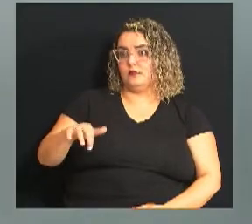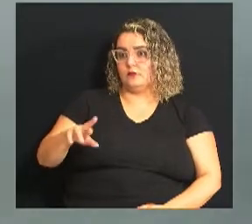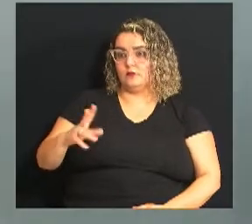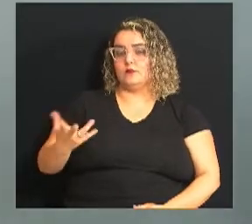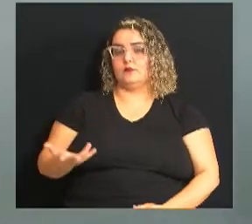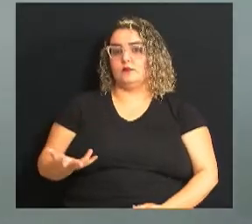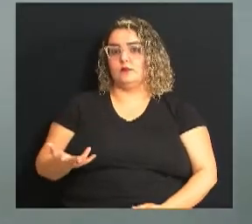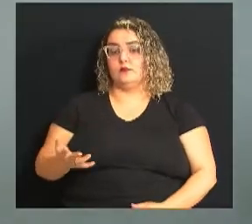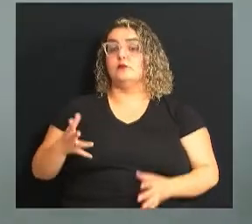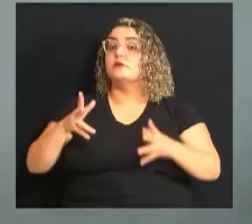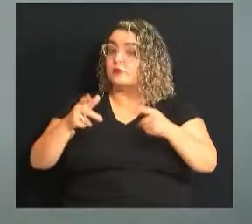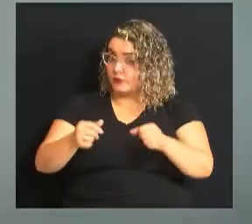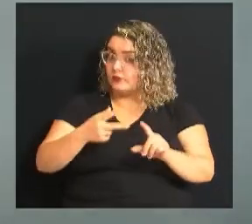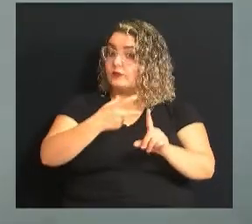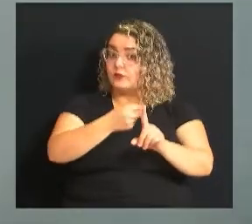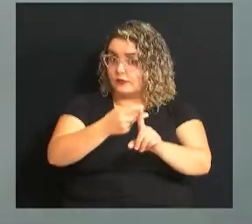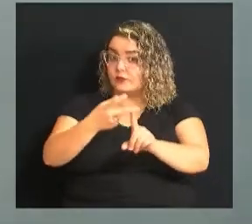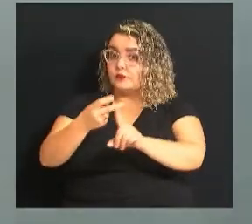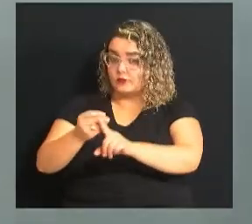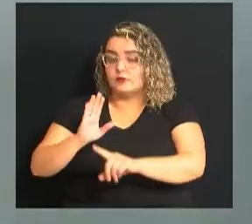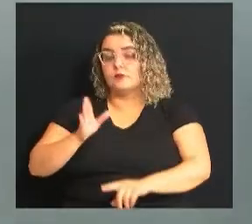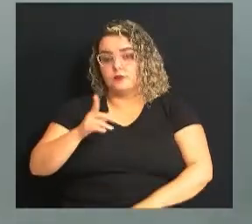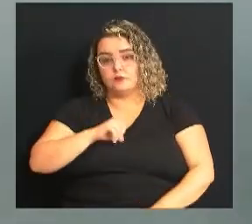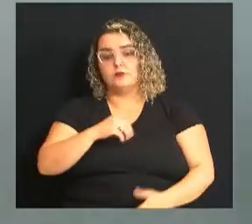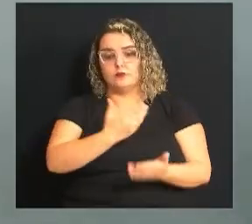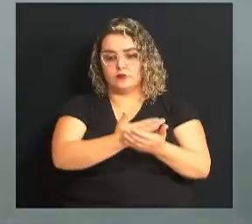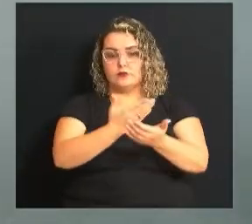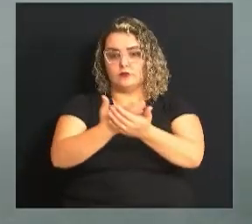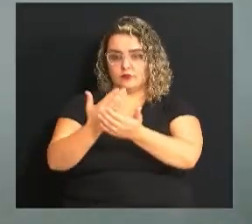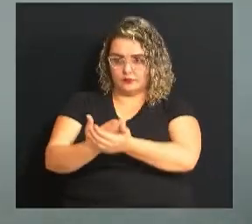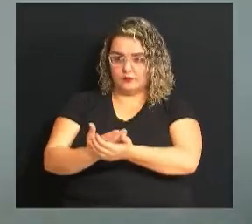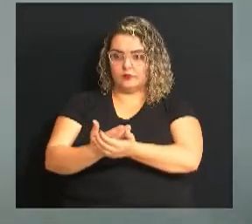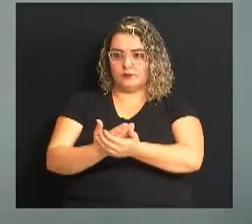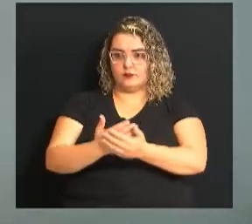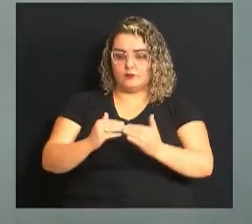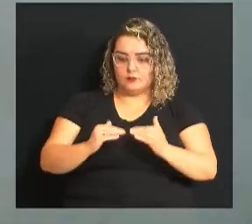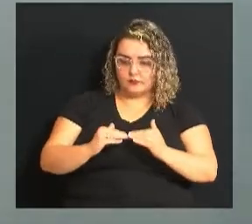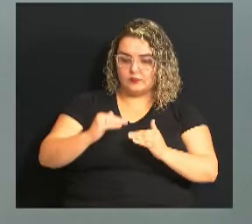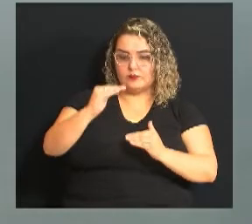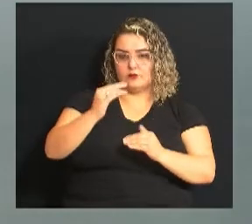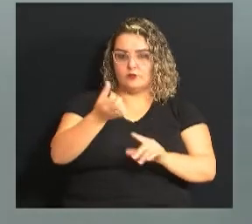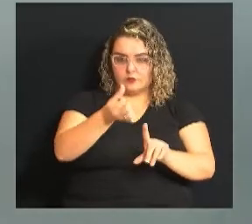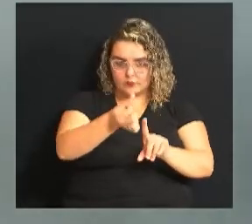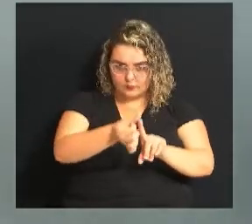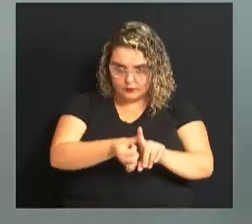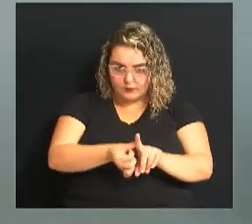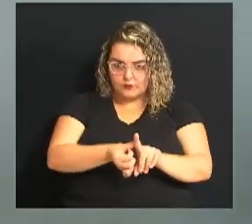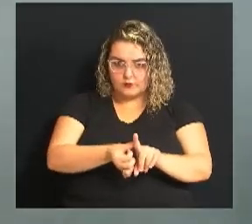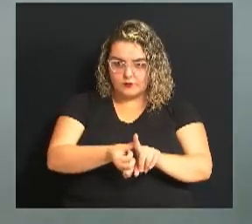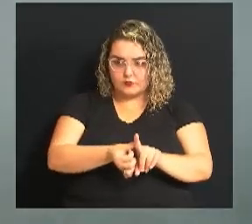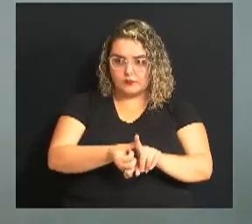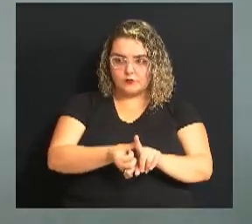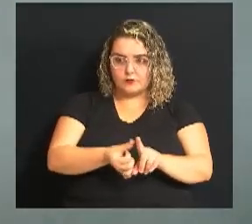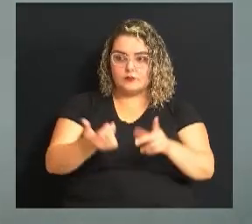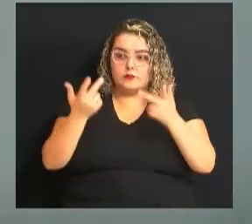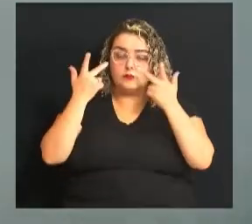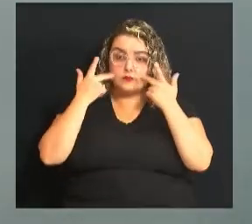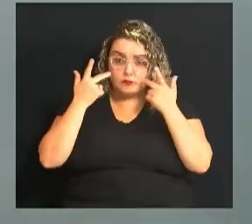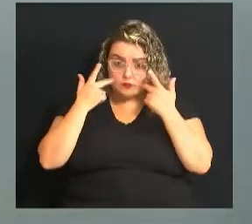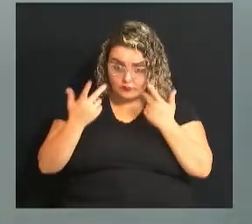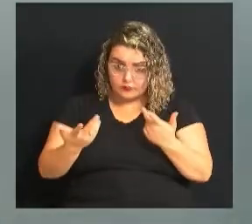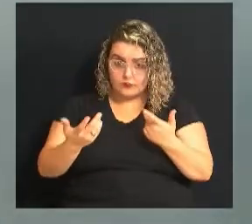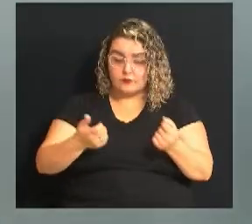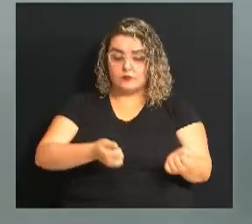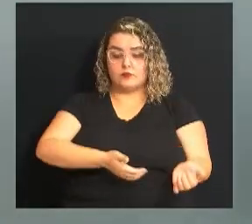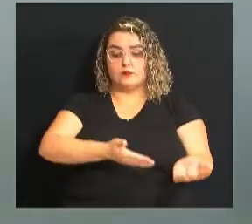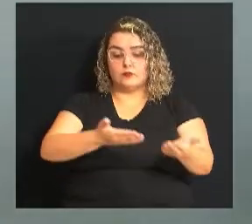Todas as vacinas já têm estudos em idades acima de 6 meses. Faz parte a